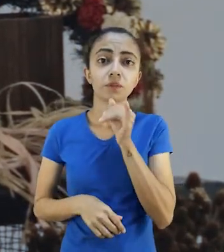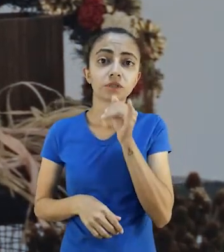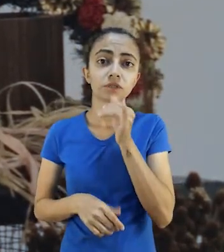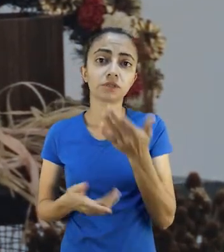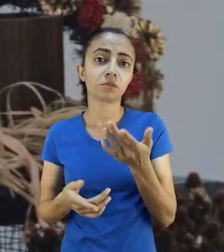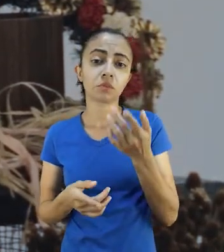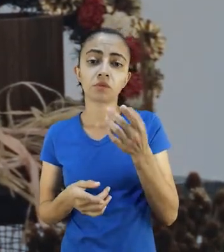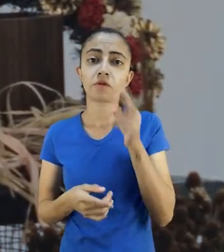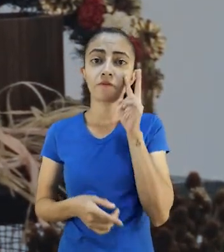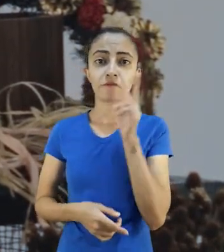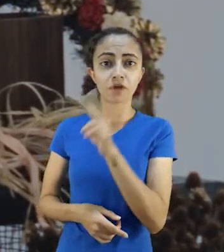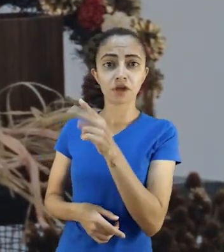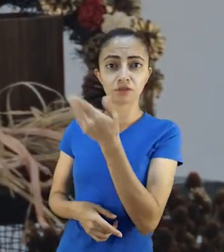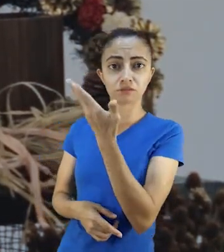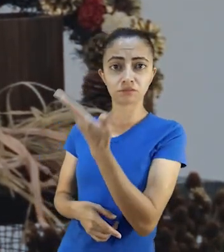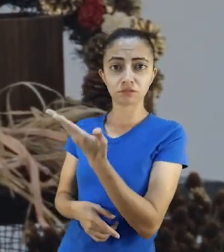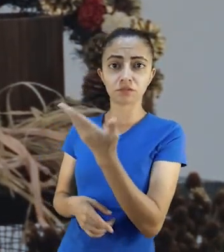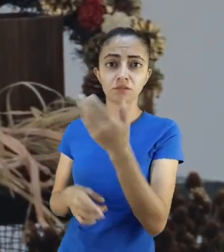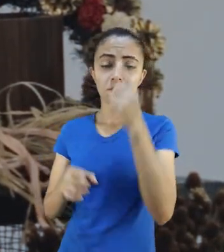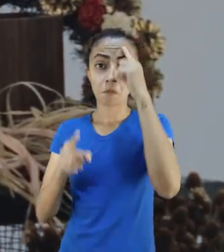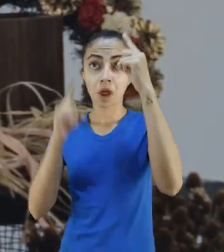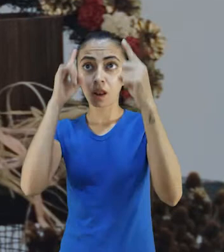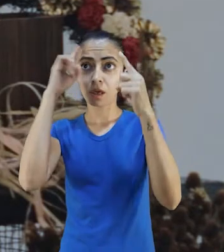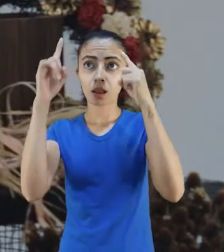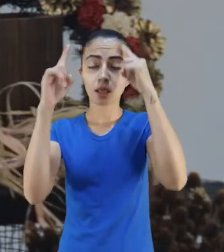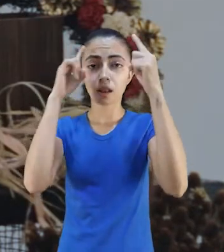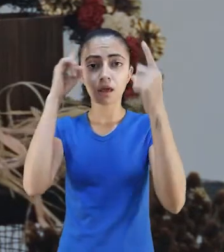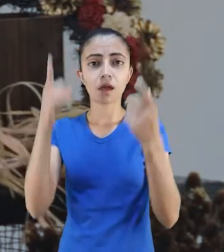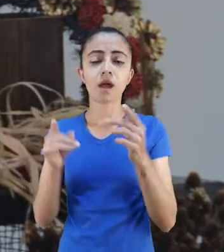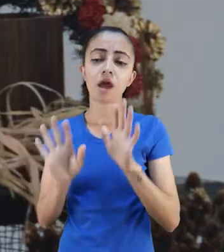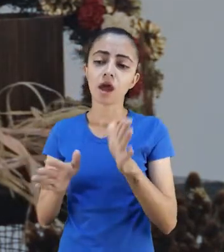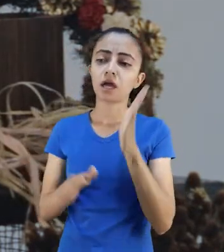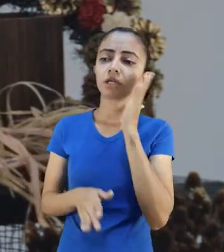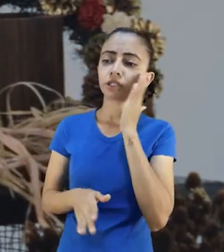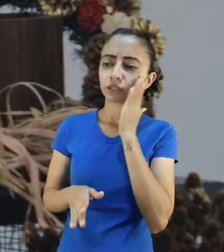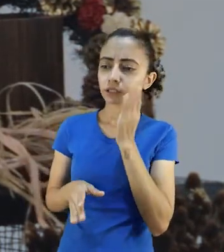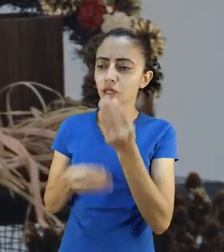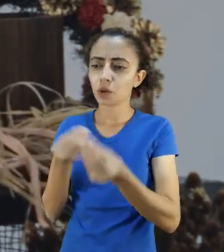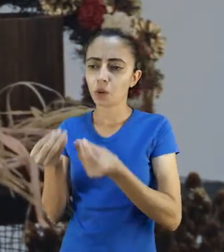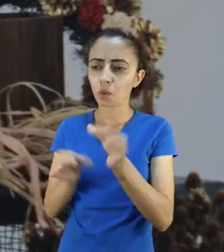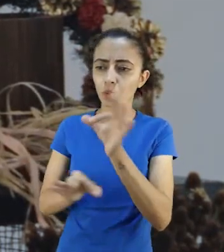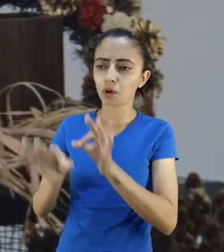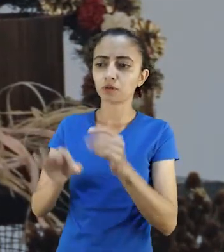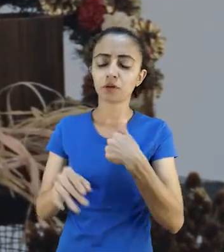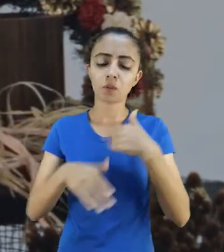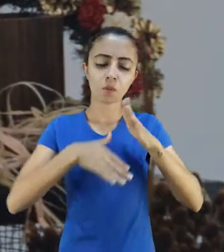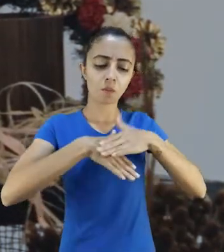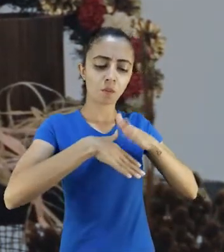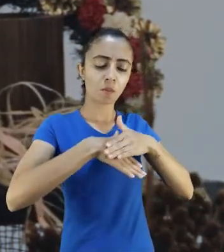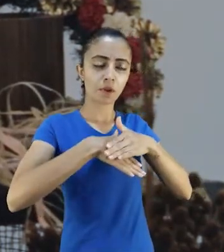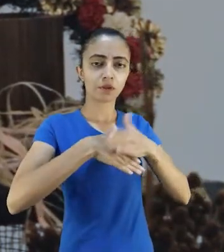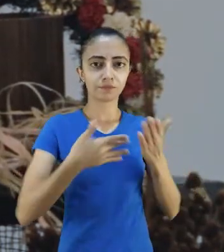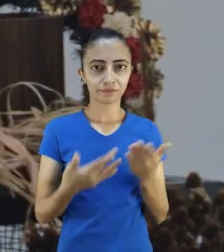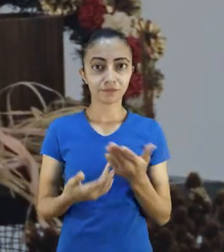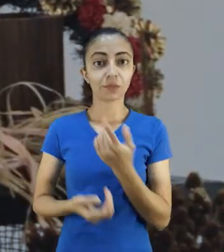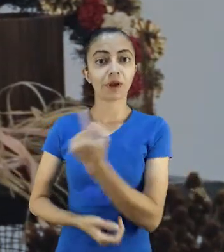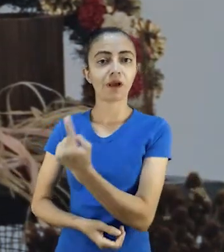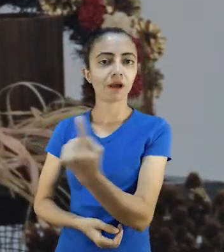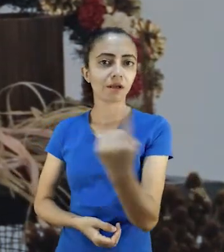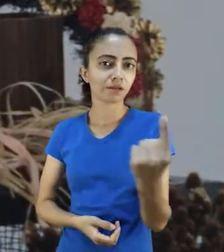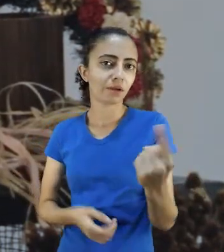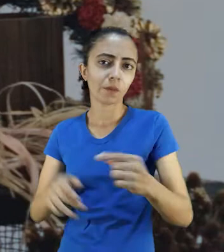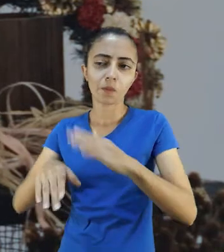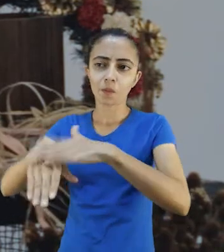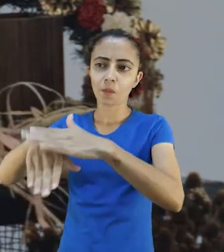vai inventar mil e uma coisa. Assim, agora eu já sei como é que é, eu vou fazer do meu jeito, né? Cada um tem um jeito de montar